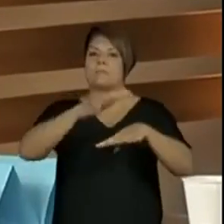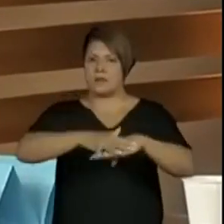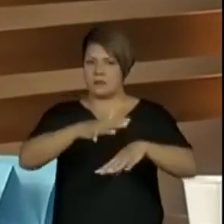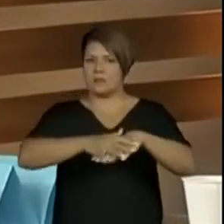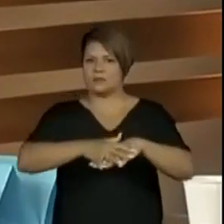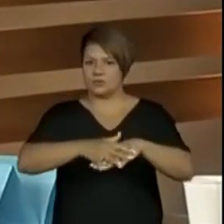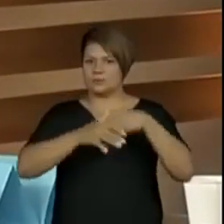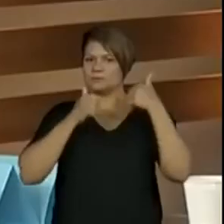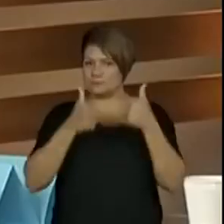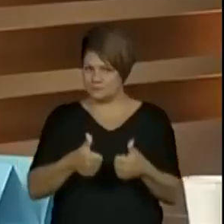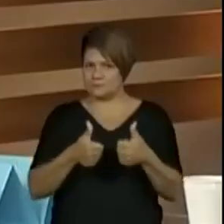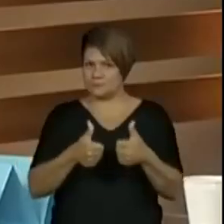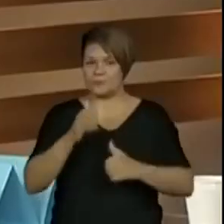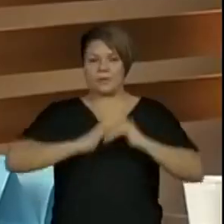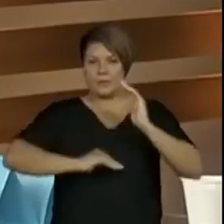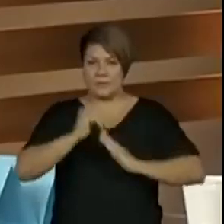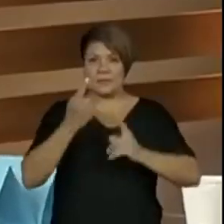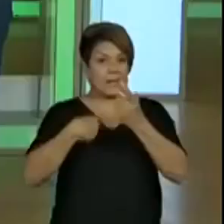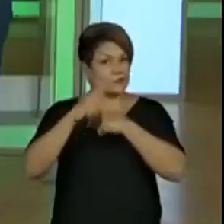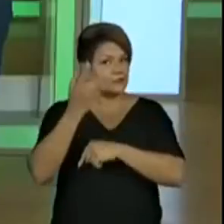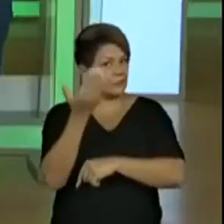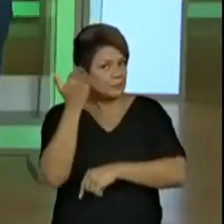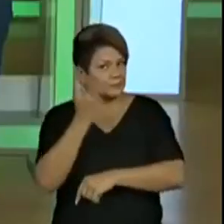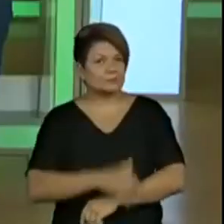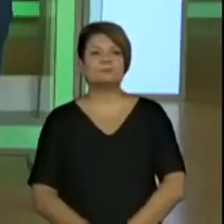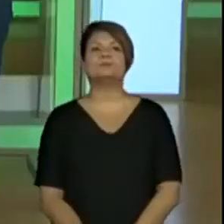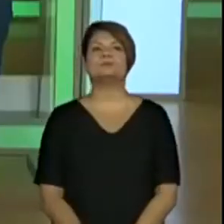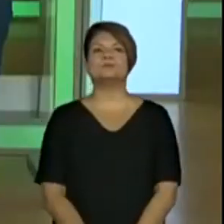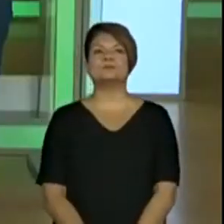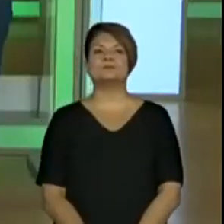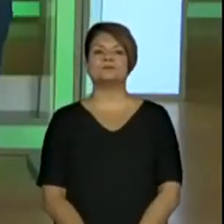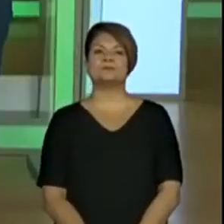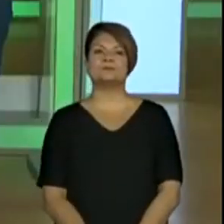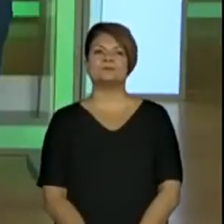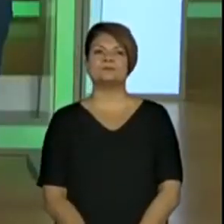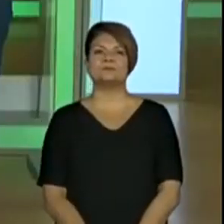matemática, tá bom? Vamos para a habilidade do dia?